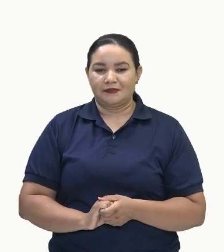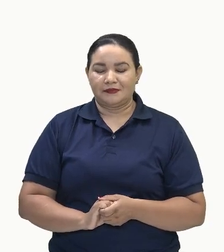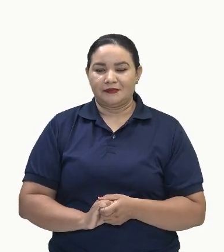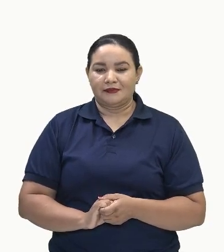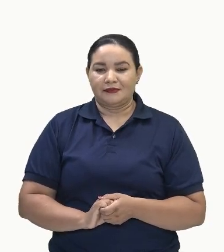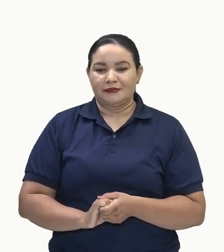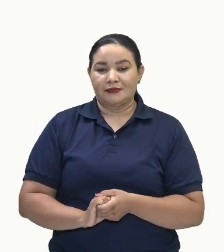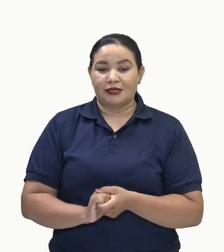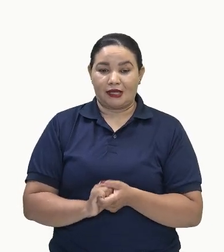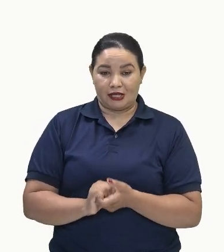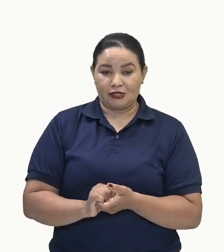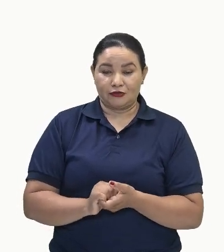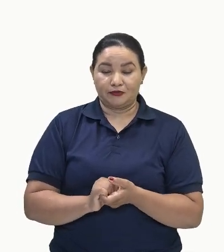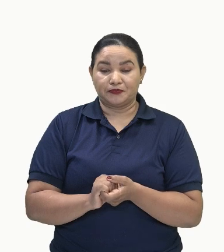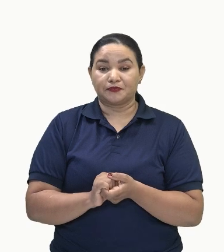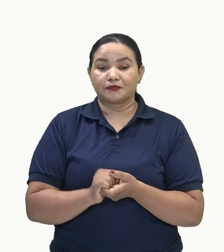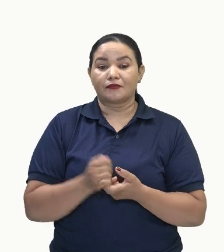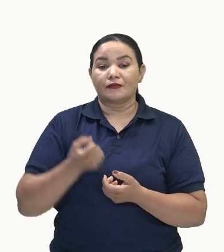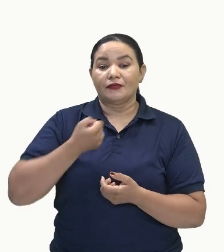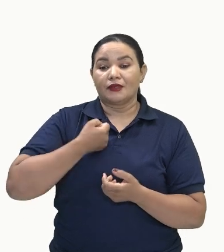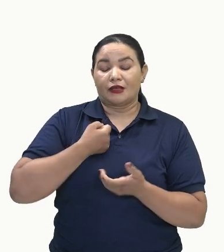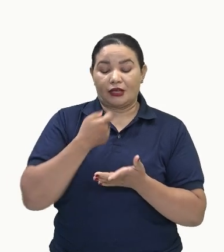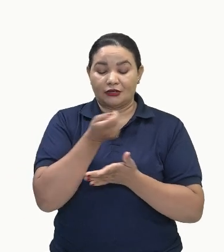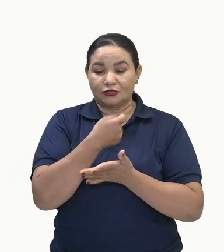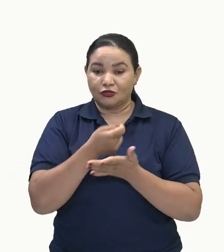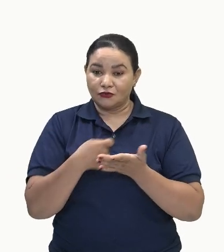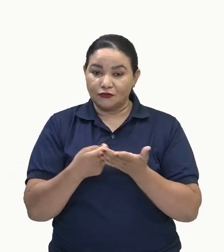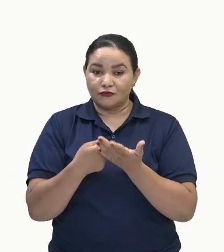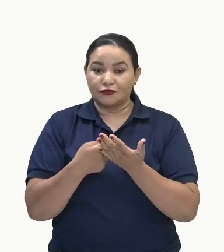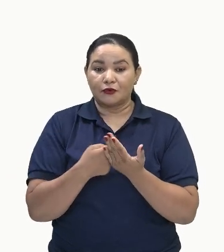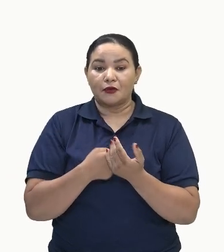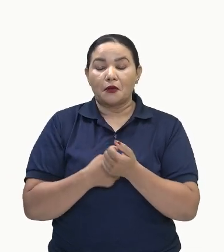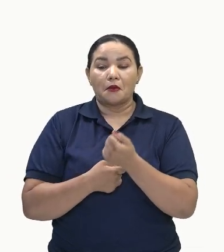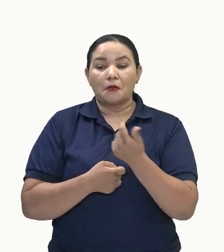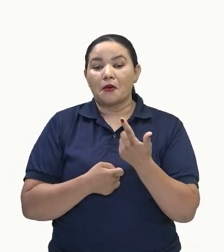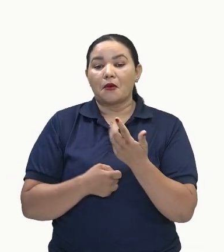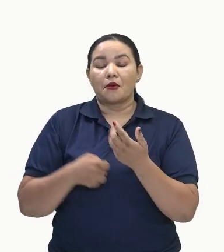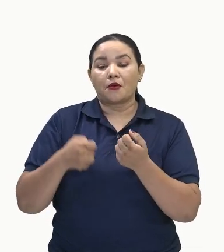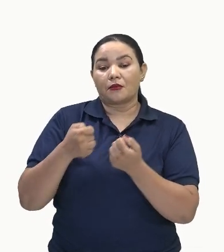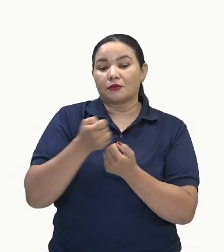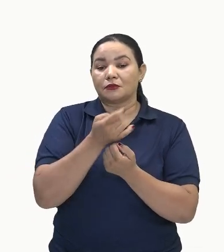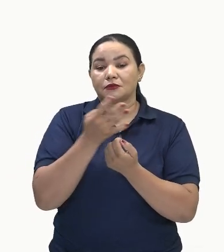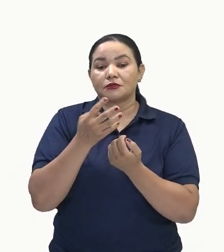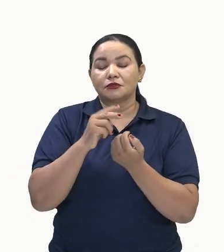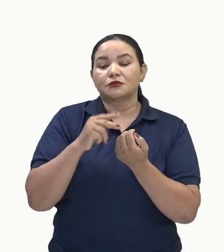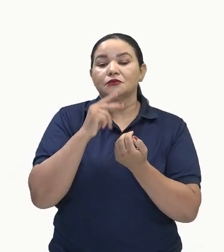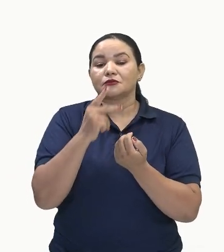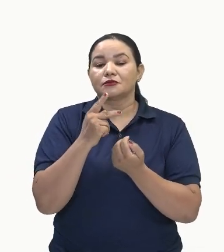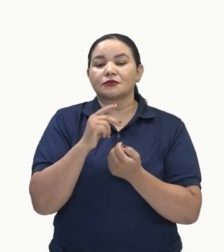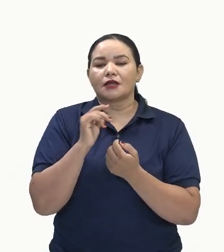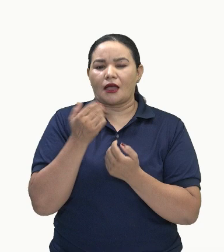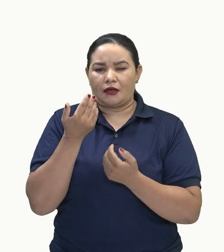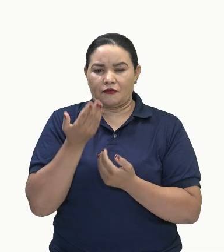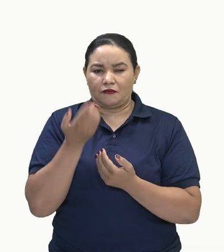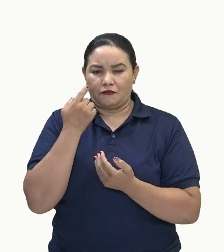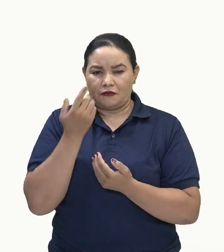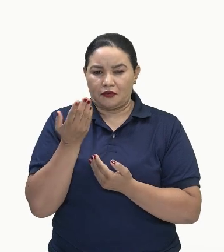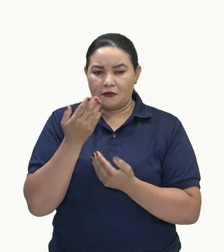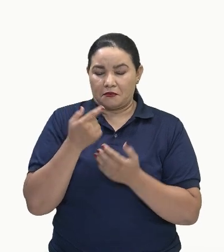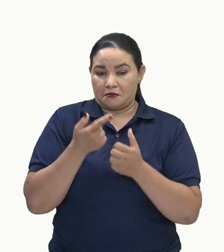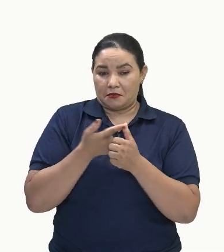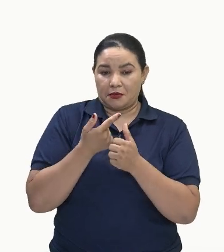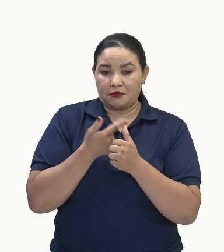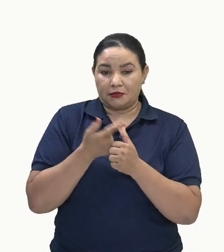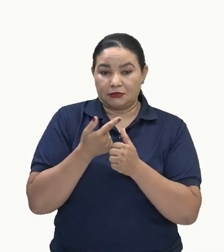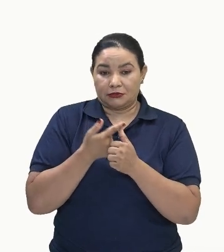Escreva os seguintes números na forma de potência. Atenção, na letra A nós temos um número grande, concorda comigo? Um número grande. Como